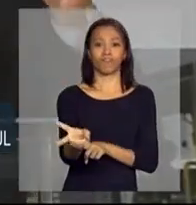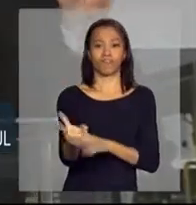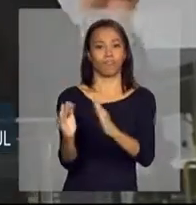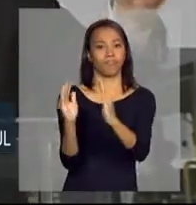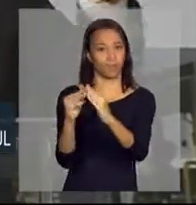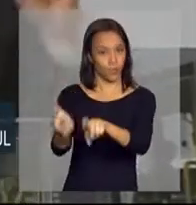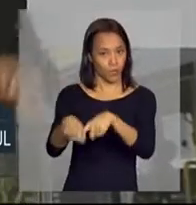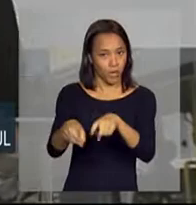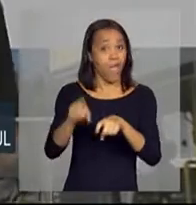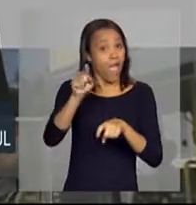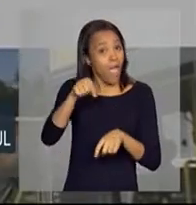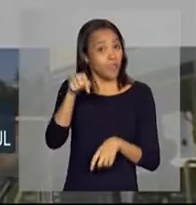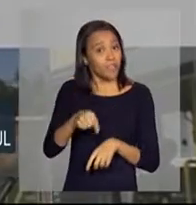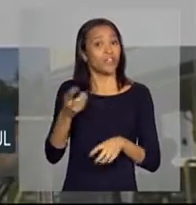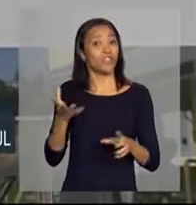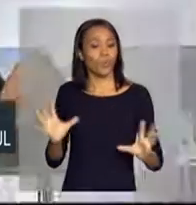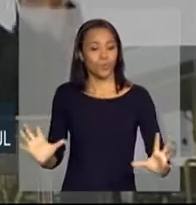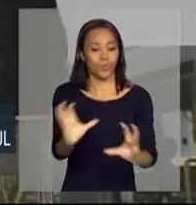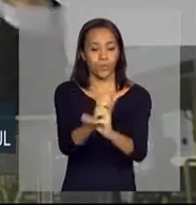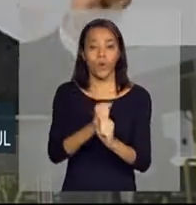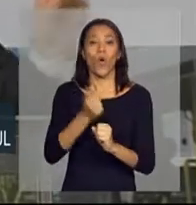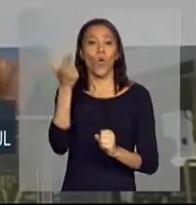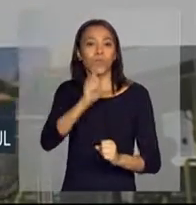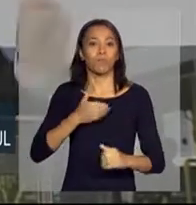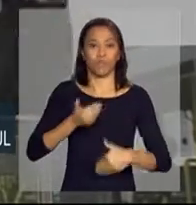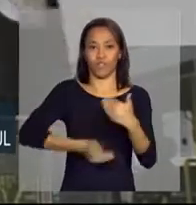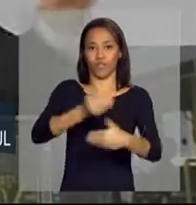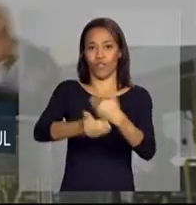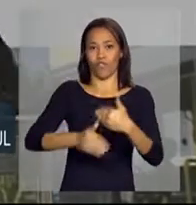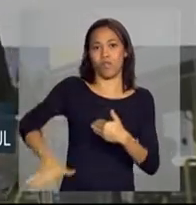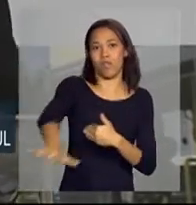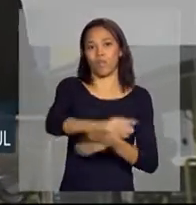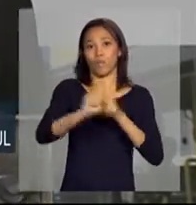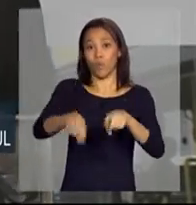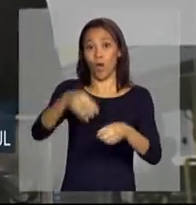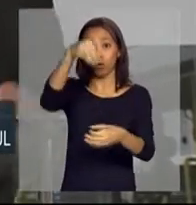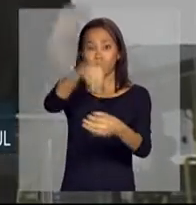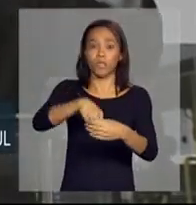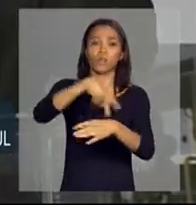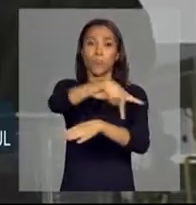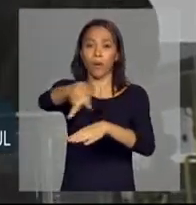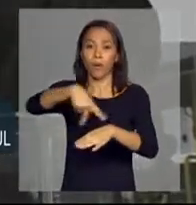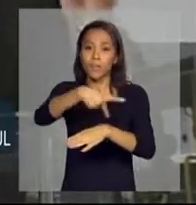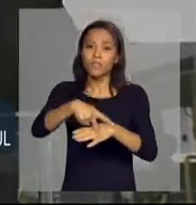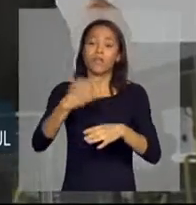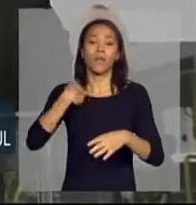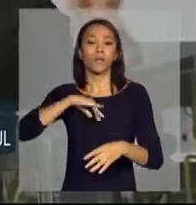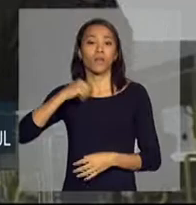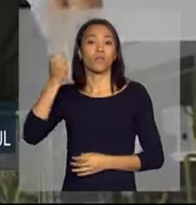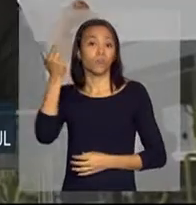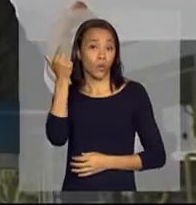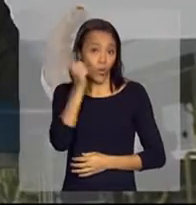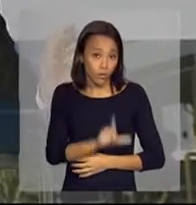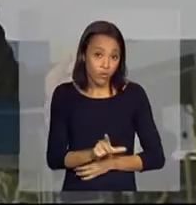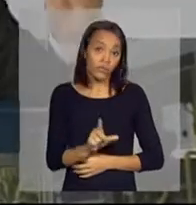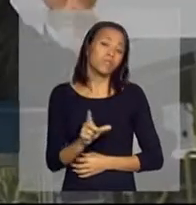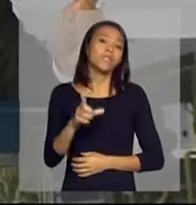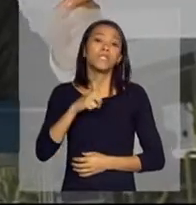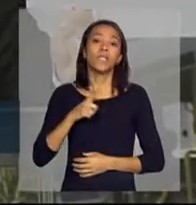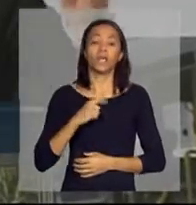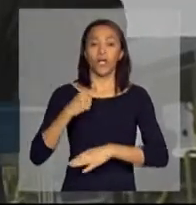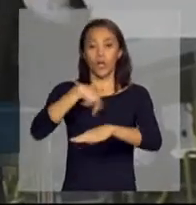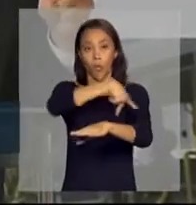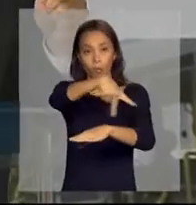que nós concebemos o desenvolvimento rural do nosso país, para que a gente possa ter um